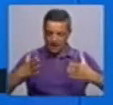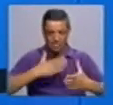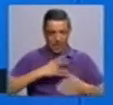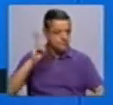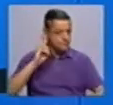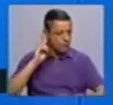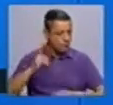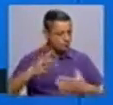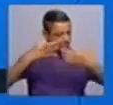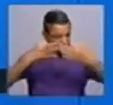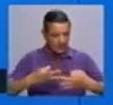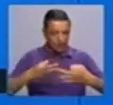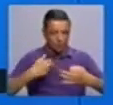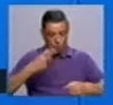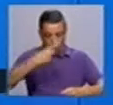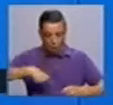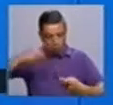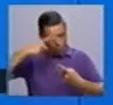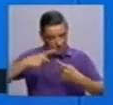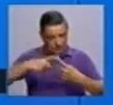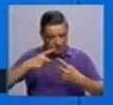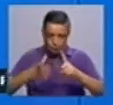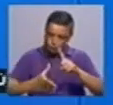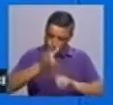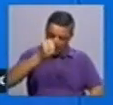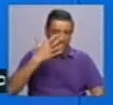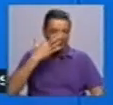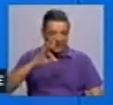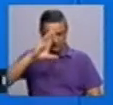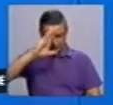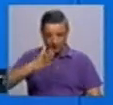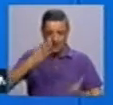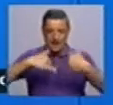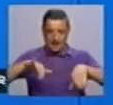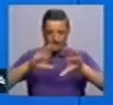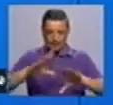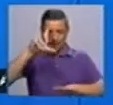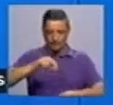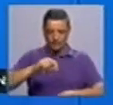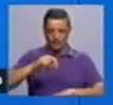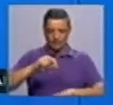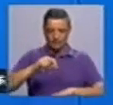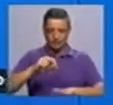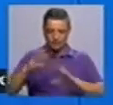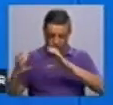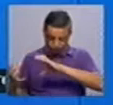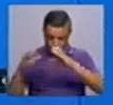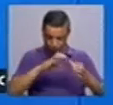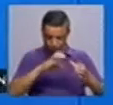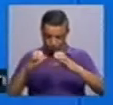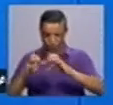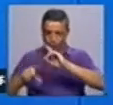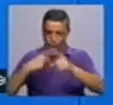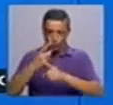cada vez mais próximos para aquilo que nós queremos tentar saber, mas que podem também entrar em tensão com